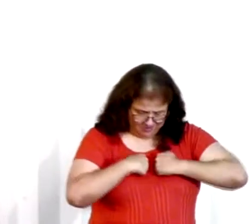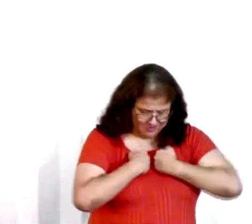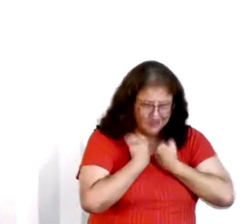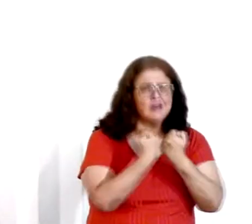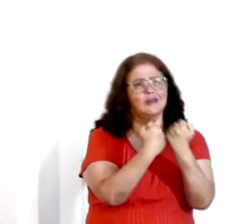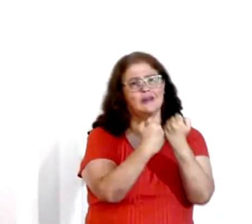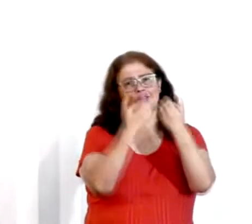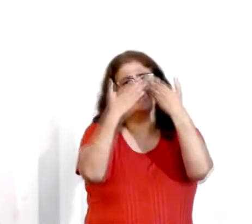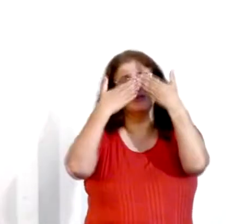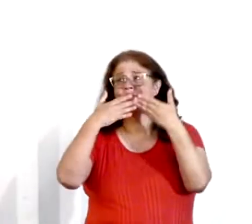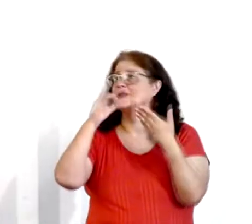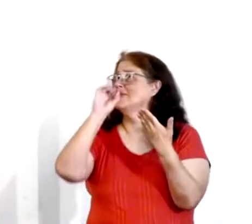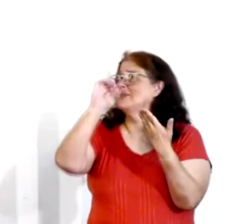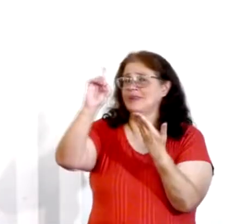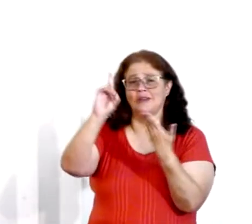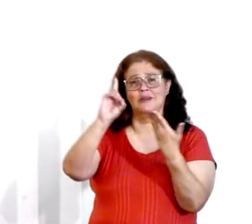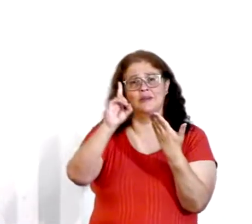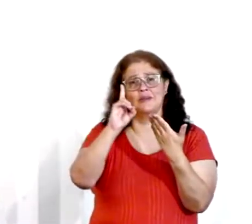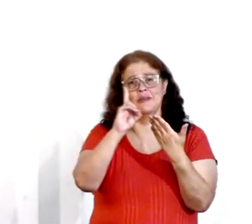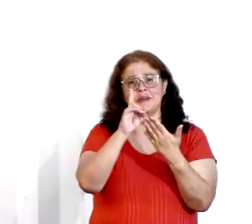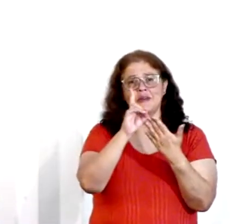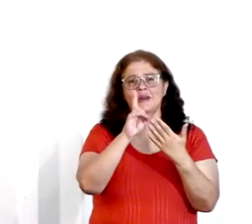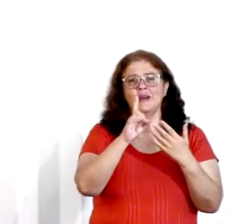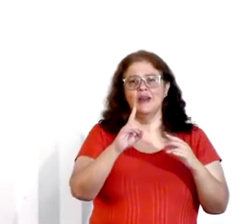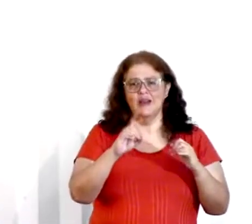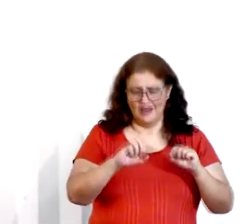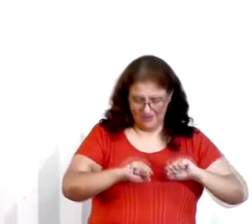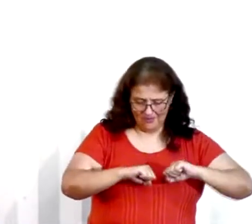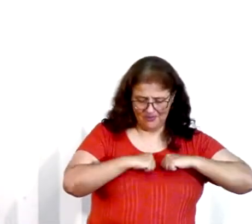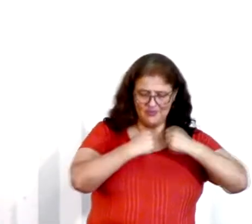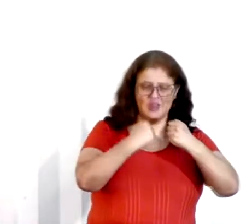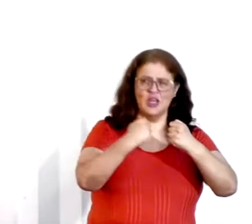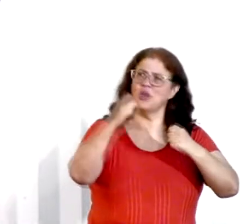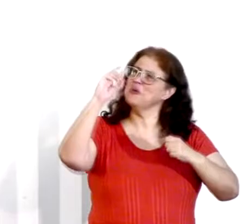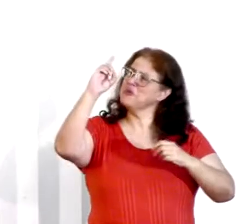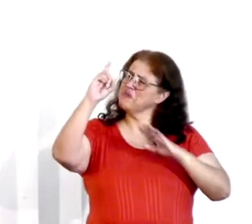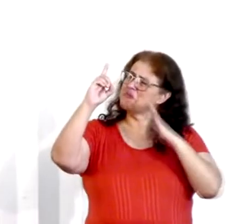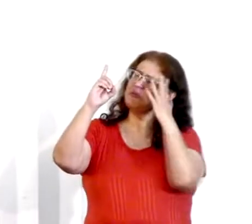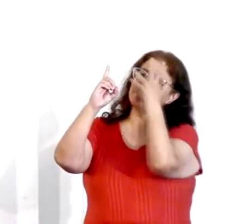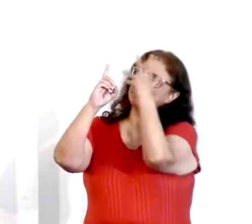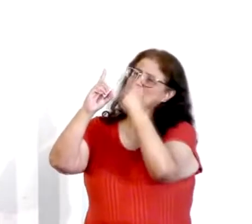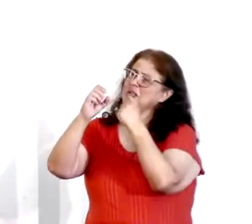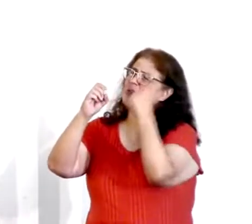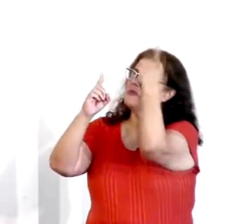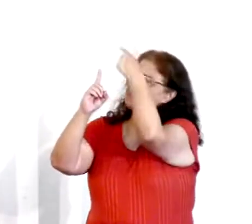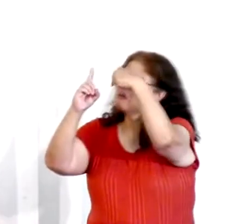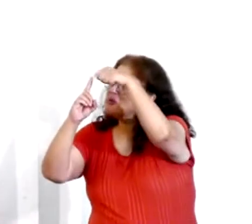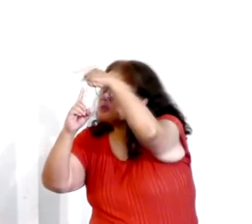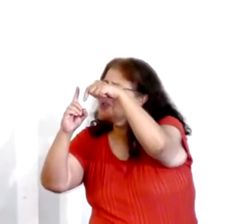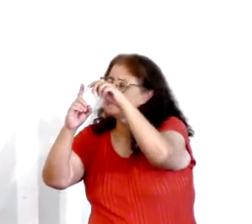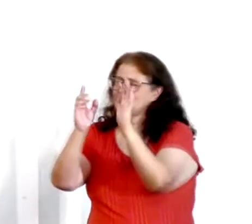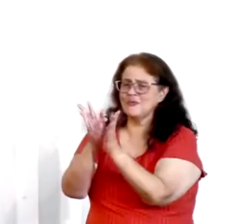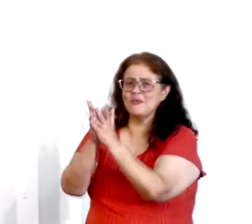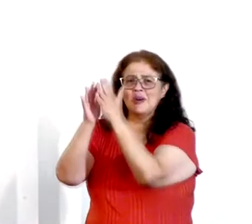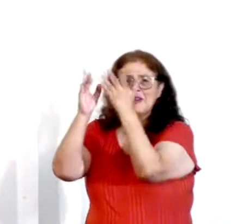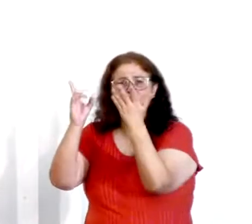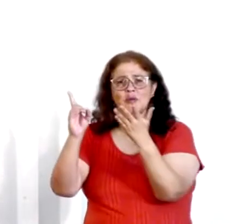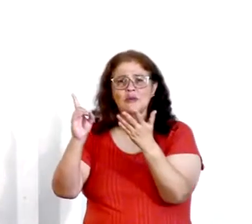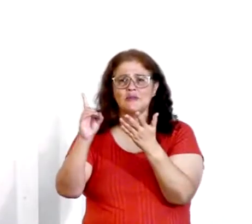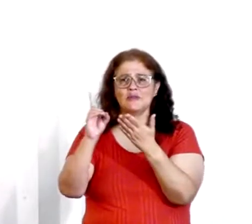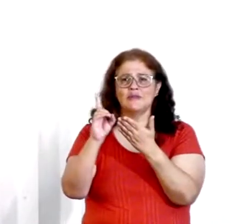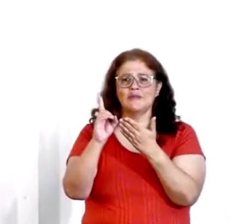um Deus, que é o Deus soberano, santo, maravilhoso, para que Ele